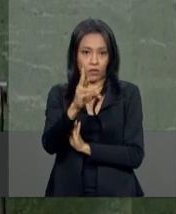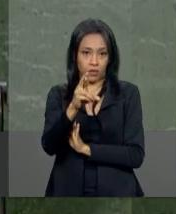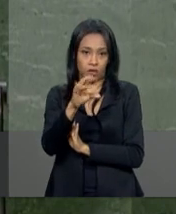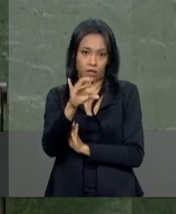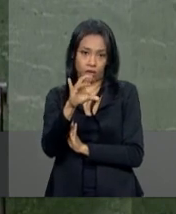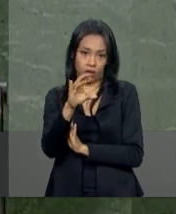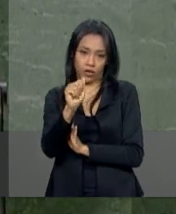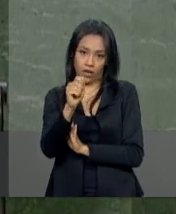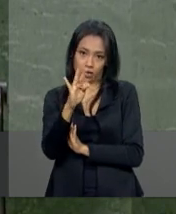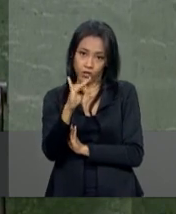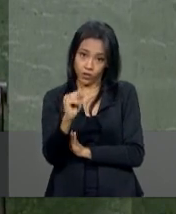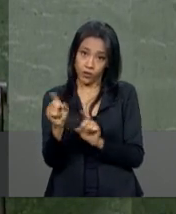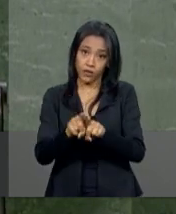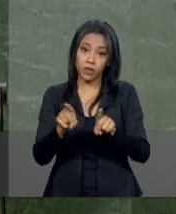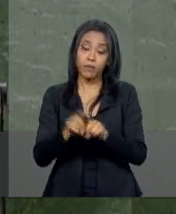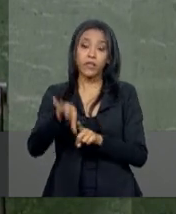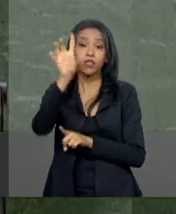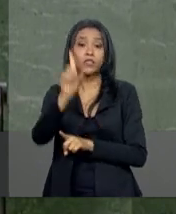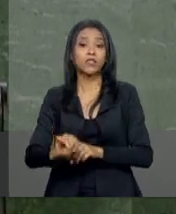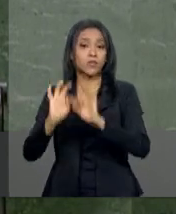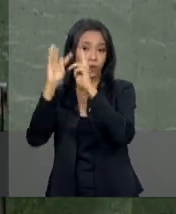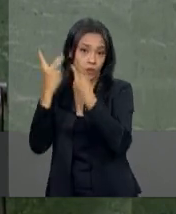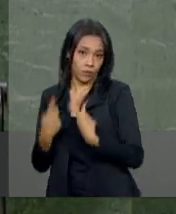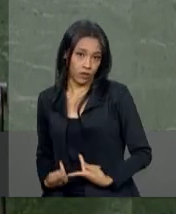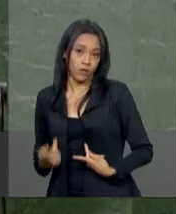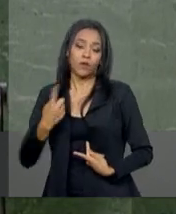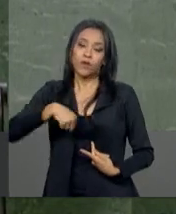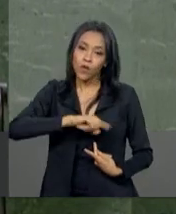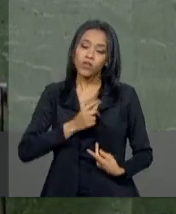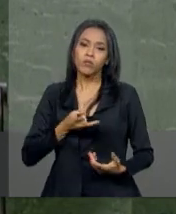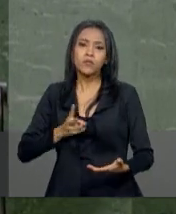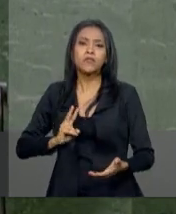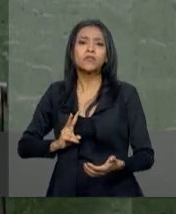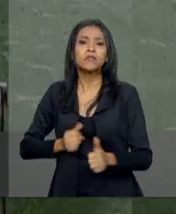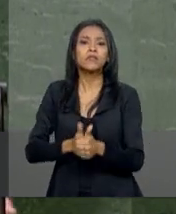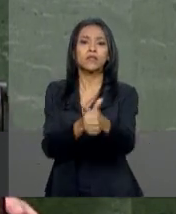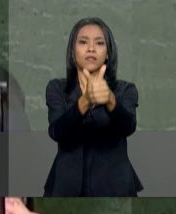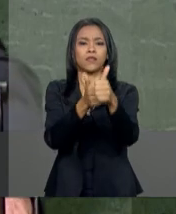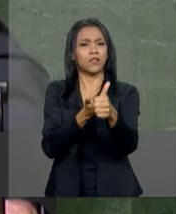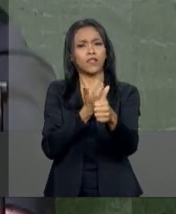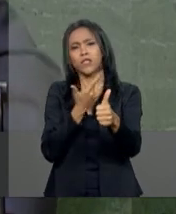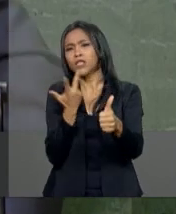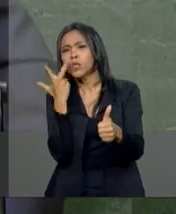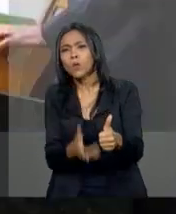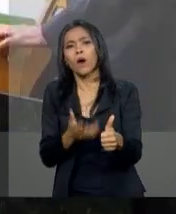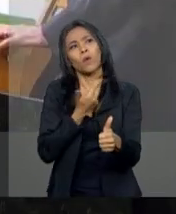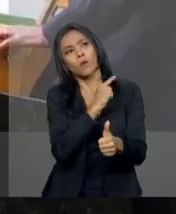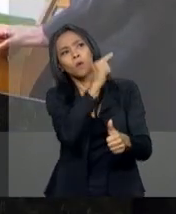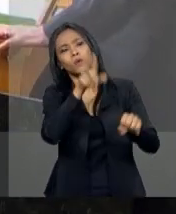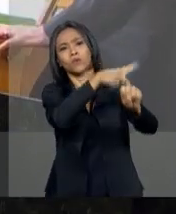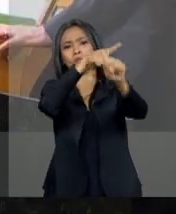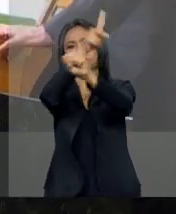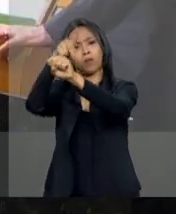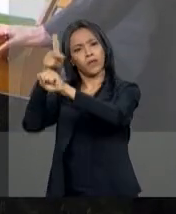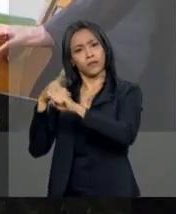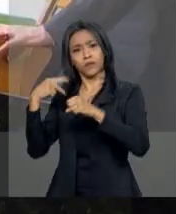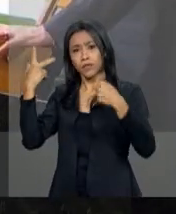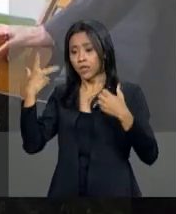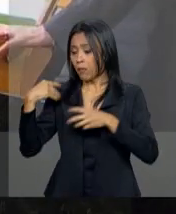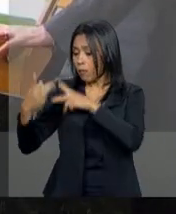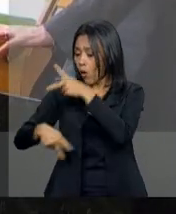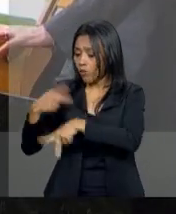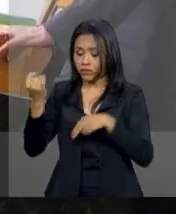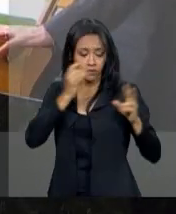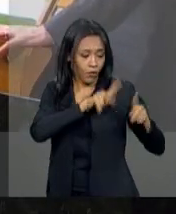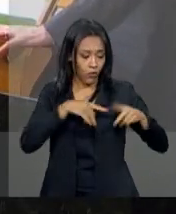seguiremos junto a tantos outros países ao logo ao lado de nossos povos irmãos que